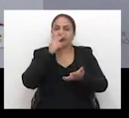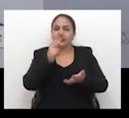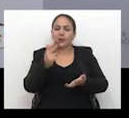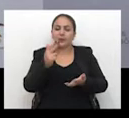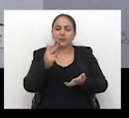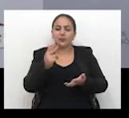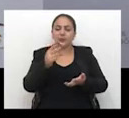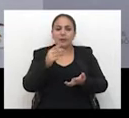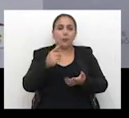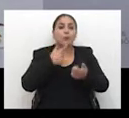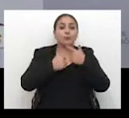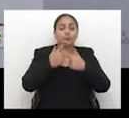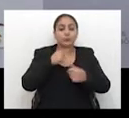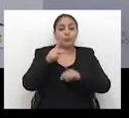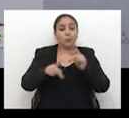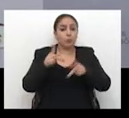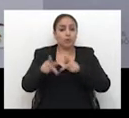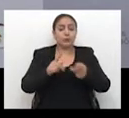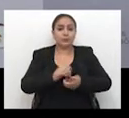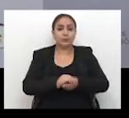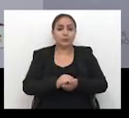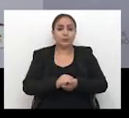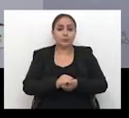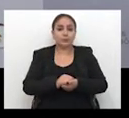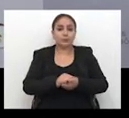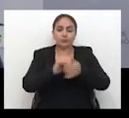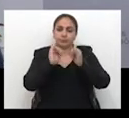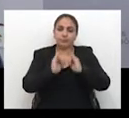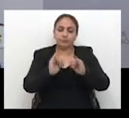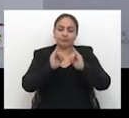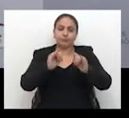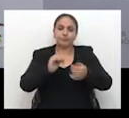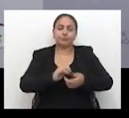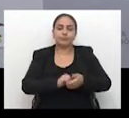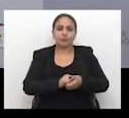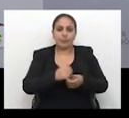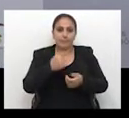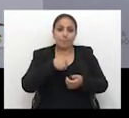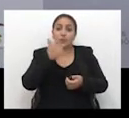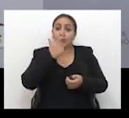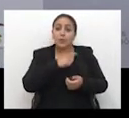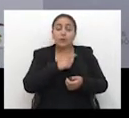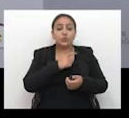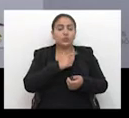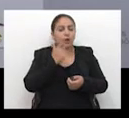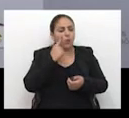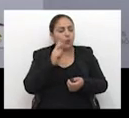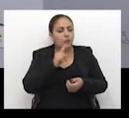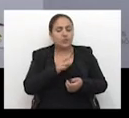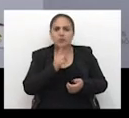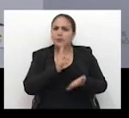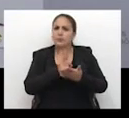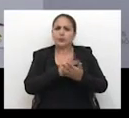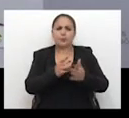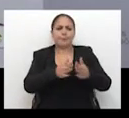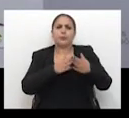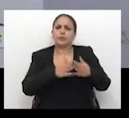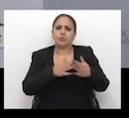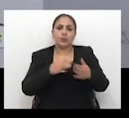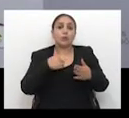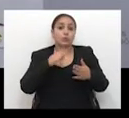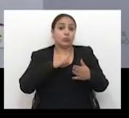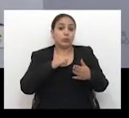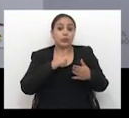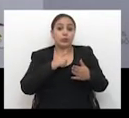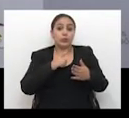é um ensaio da população não é por essa revogação e eu achei de imediato sempre defendi que eu